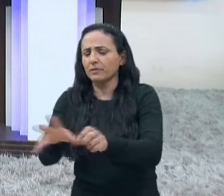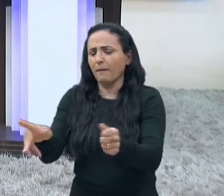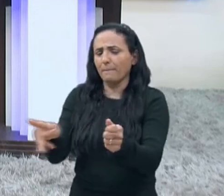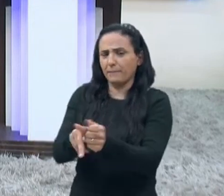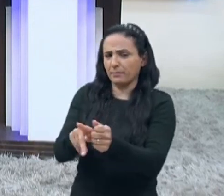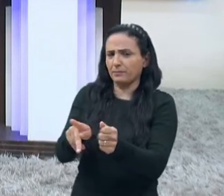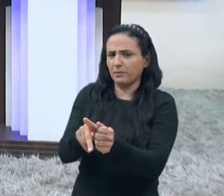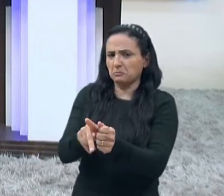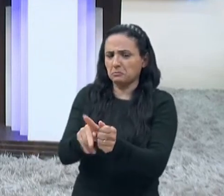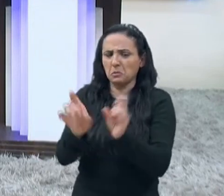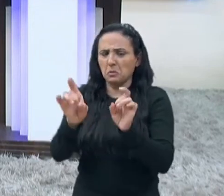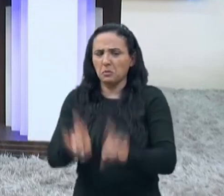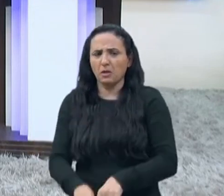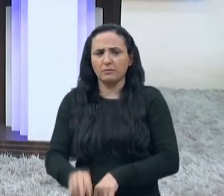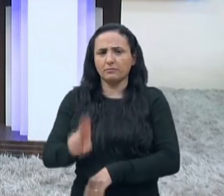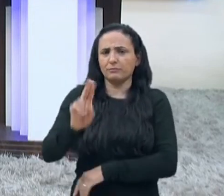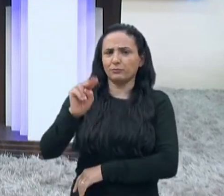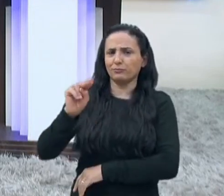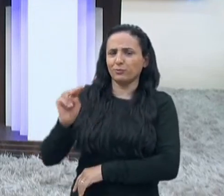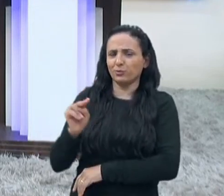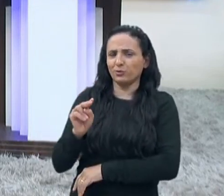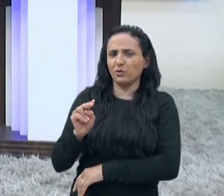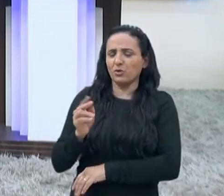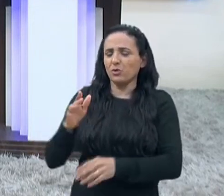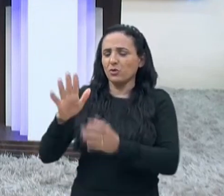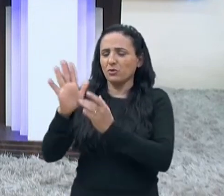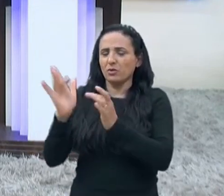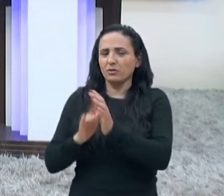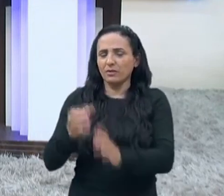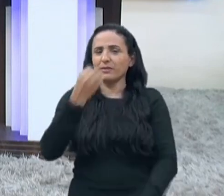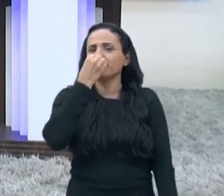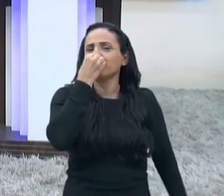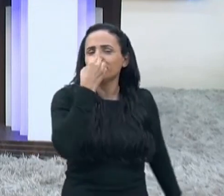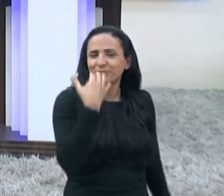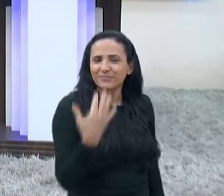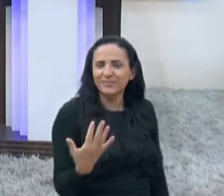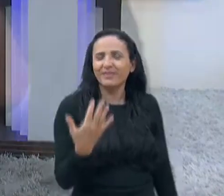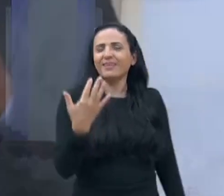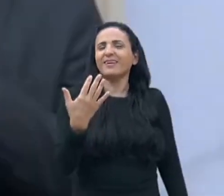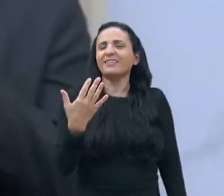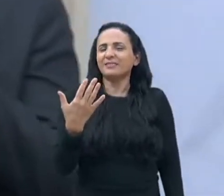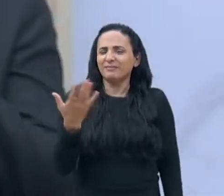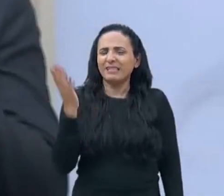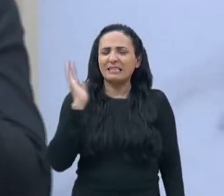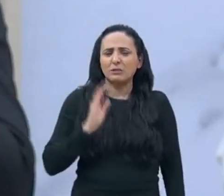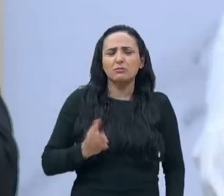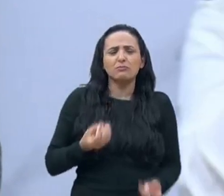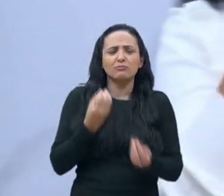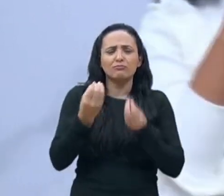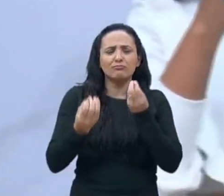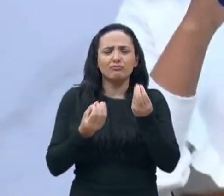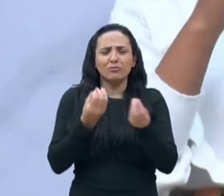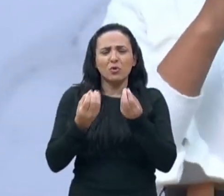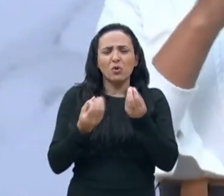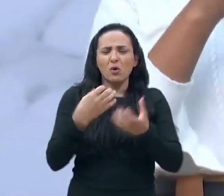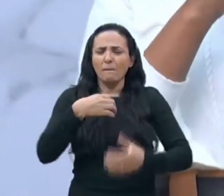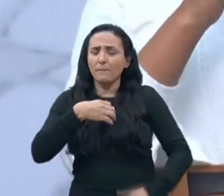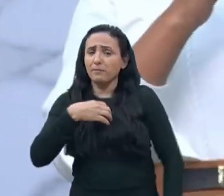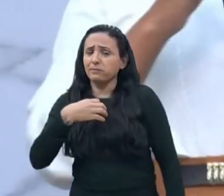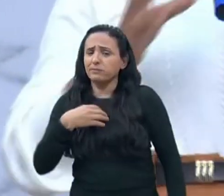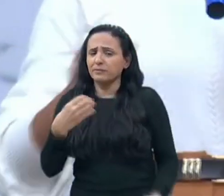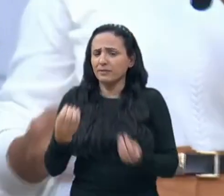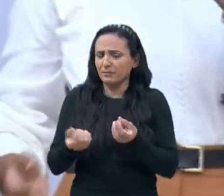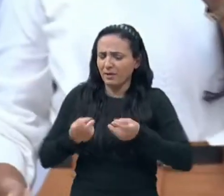não deixou afundar. Jesus é bom, Jairo viu e